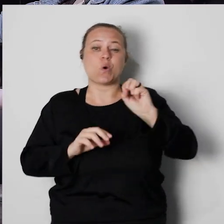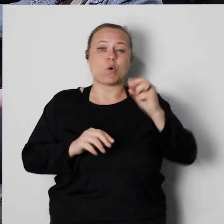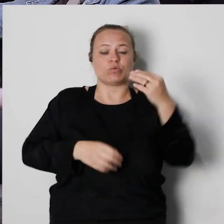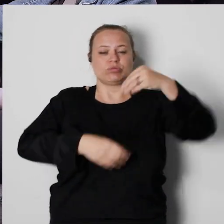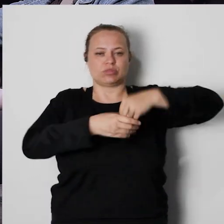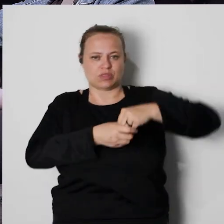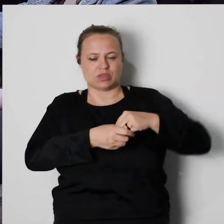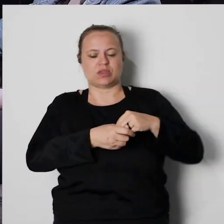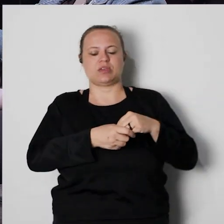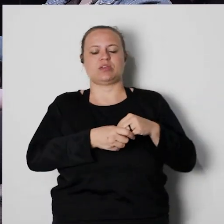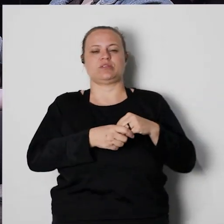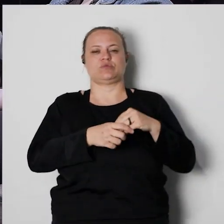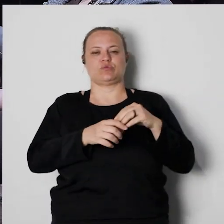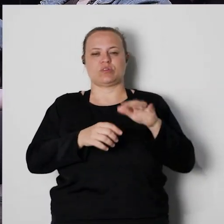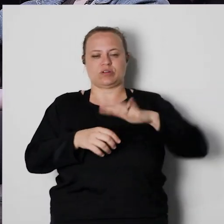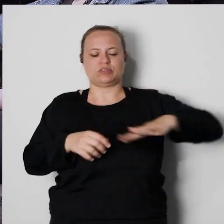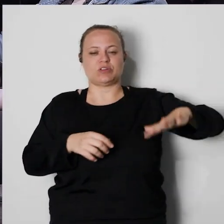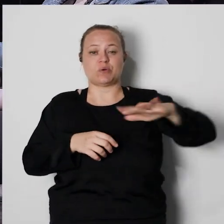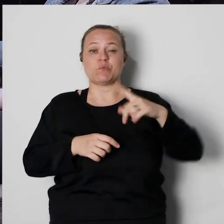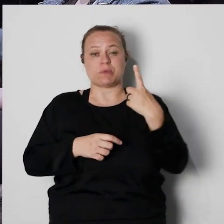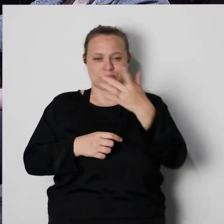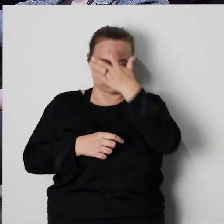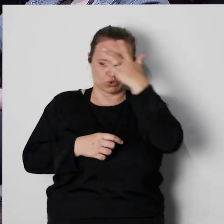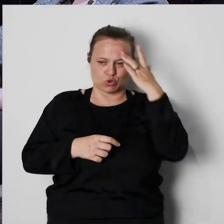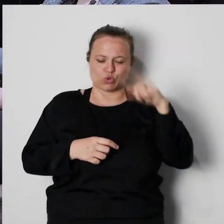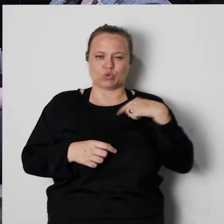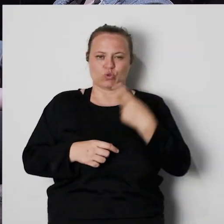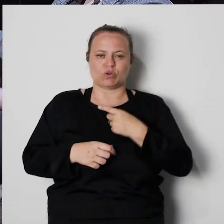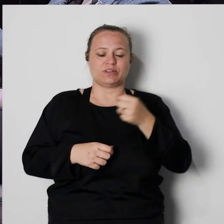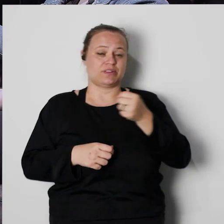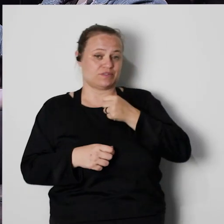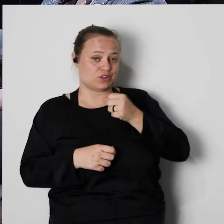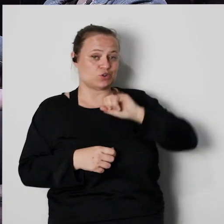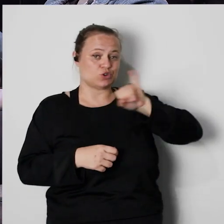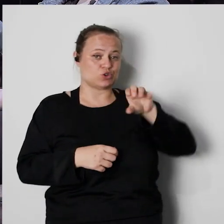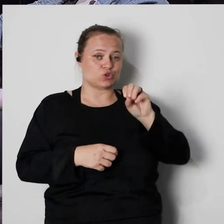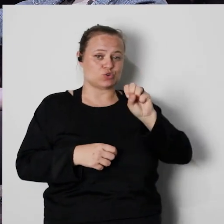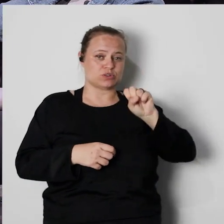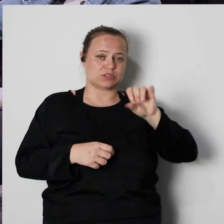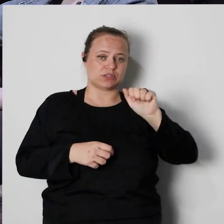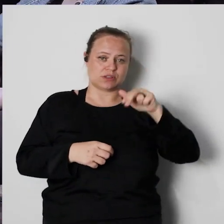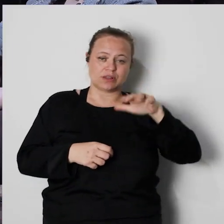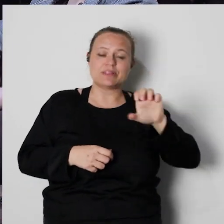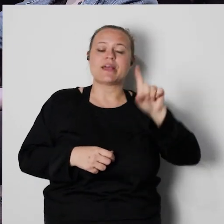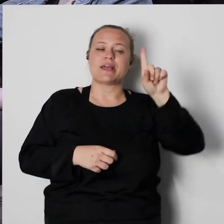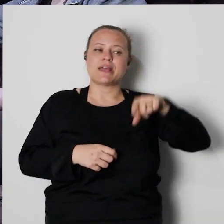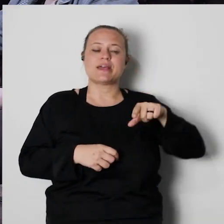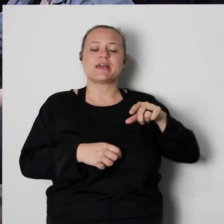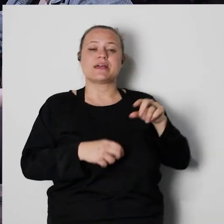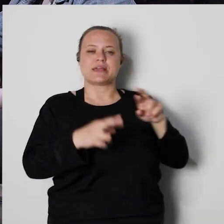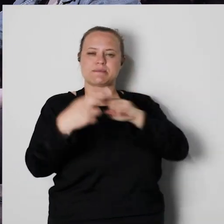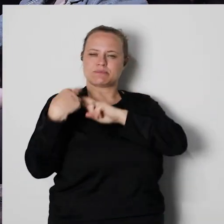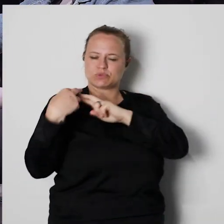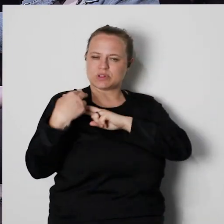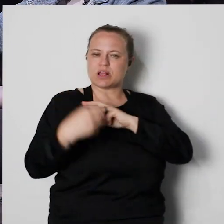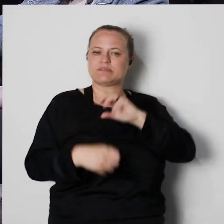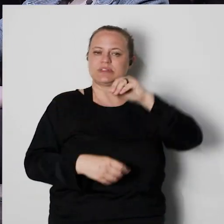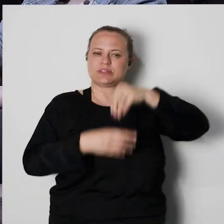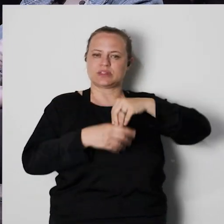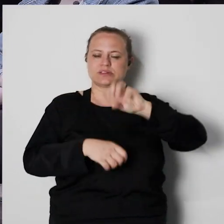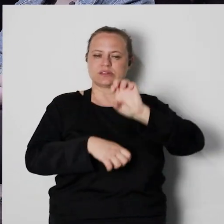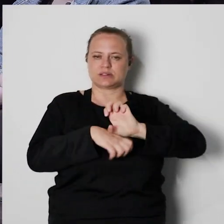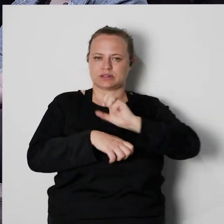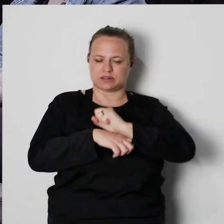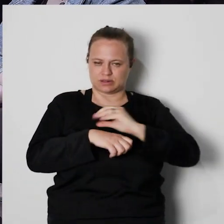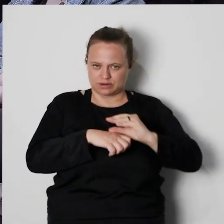necessariamente institucionalizadas num conselho, ou, né, não precisava ser conselheiro ou estar numa setorial, né? A própria, uma